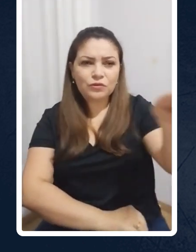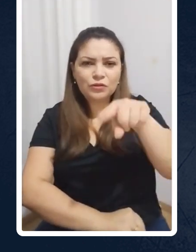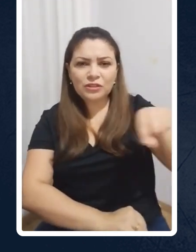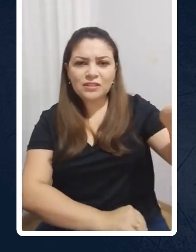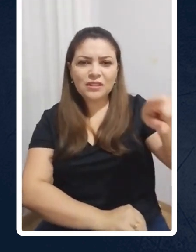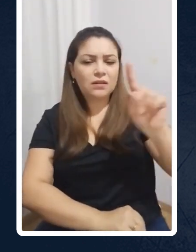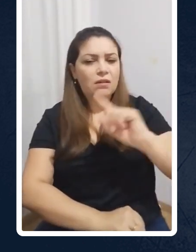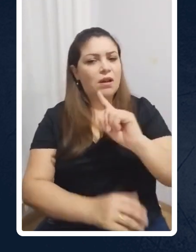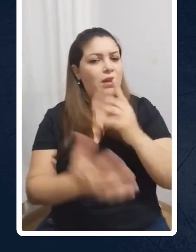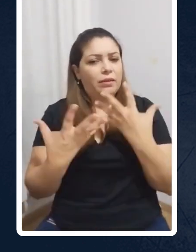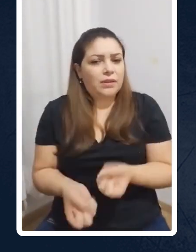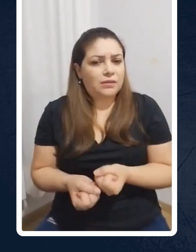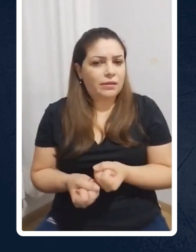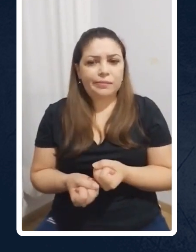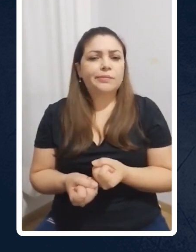não vai dar certo.